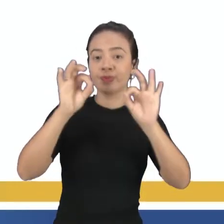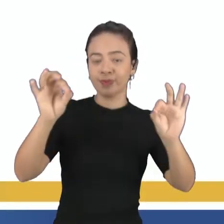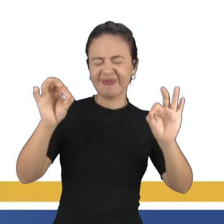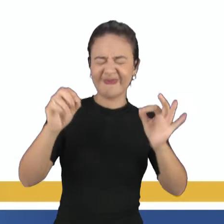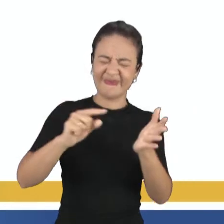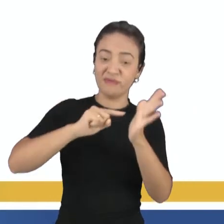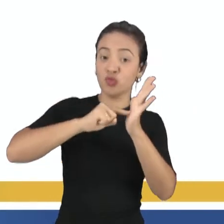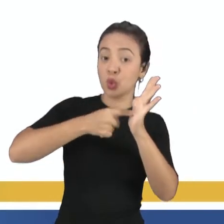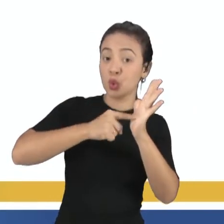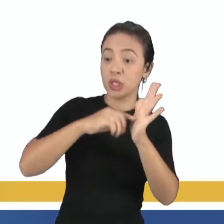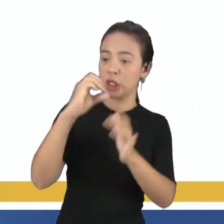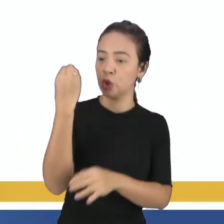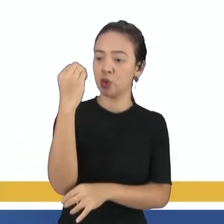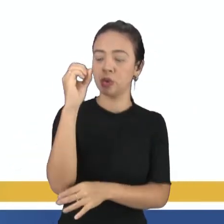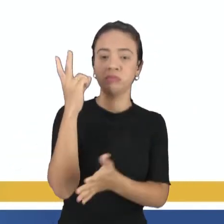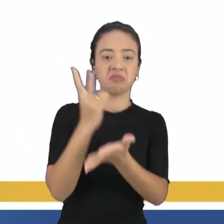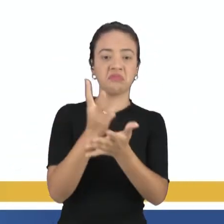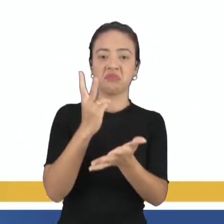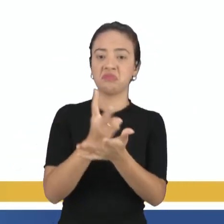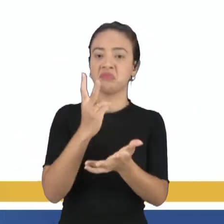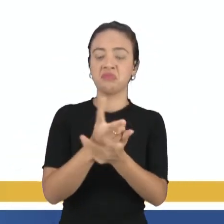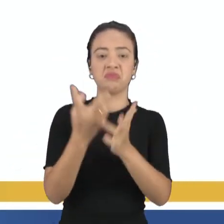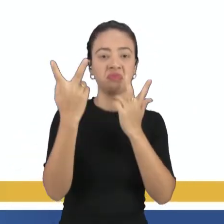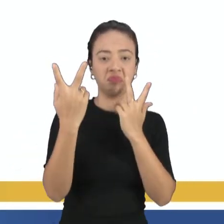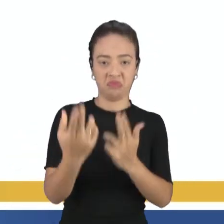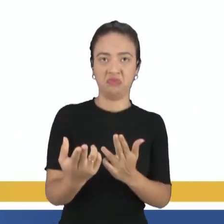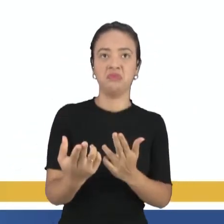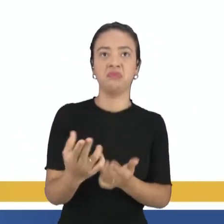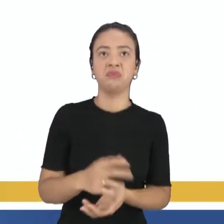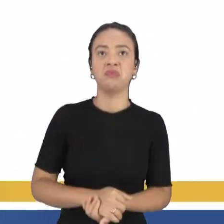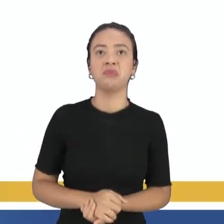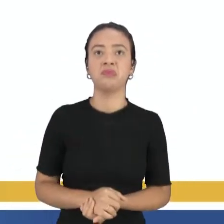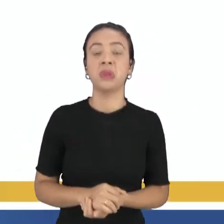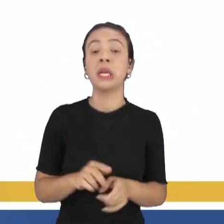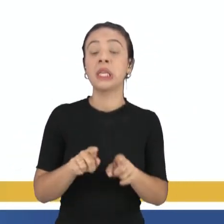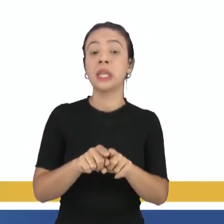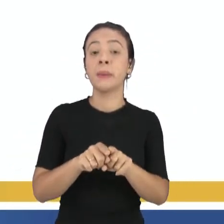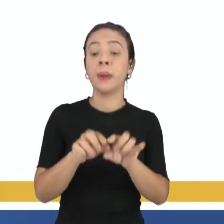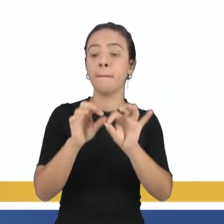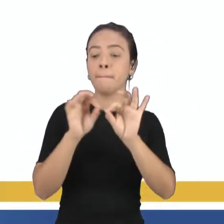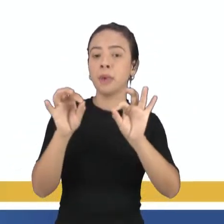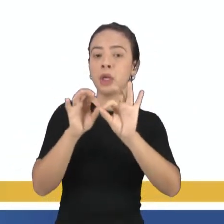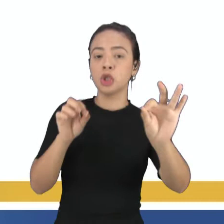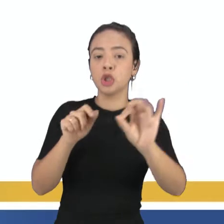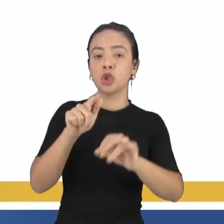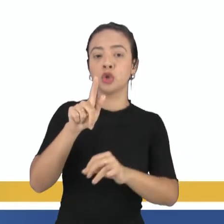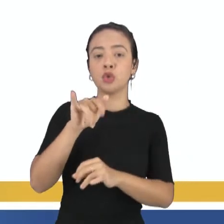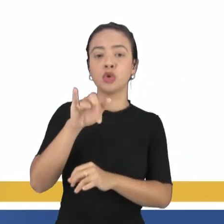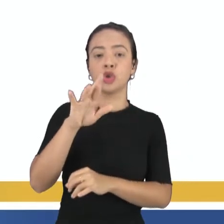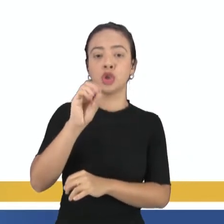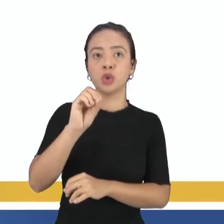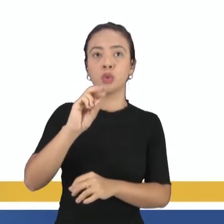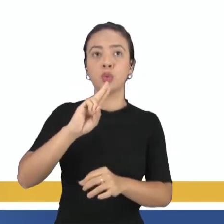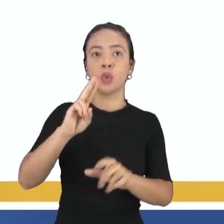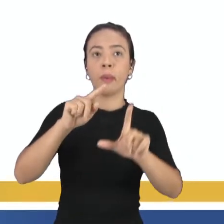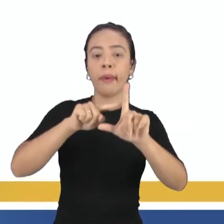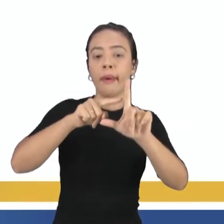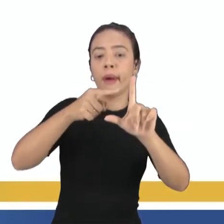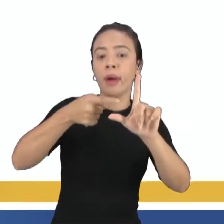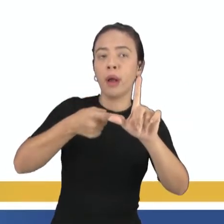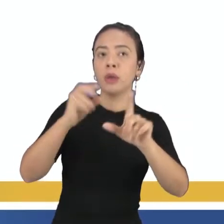de rotação se mantém constante, ou seja, o mesmo. E a medida do giro é chamada ângulo de